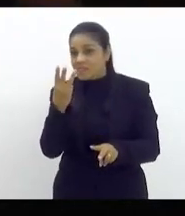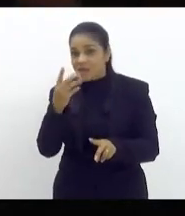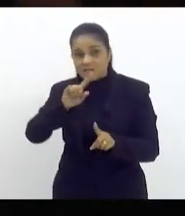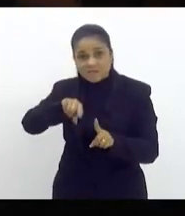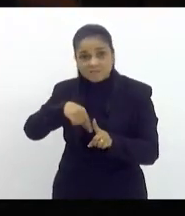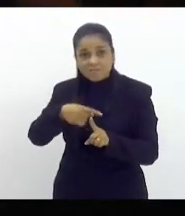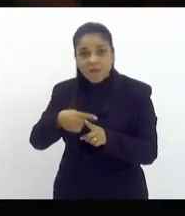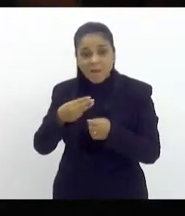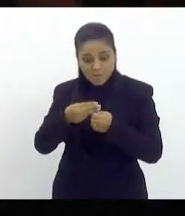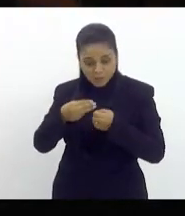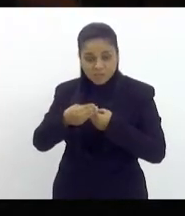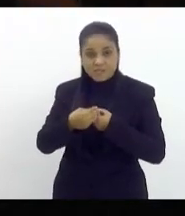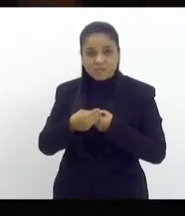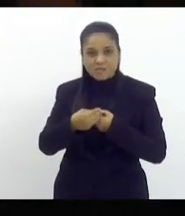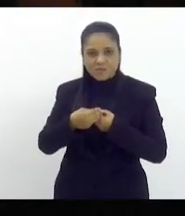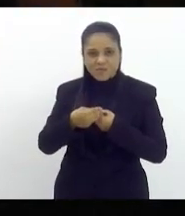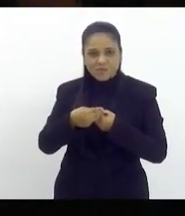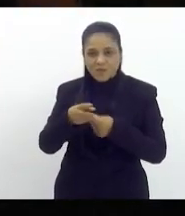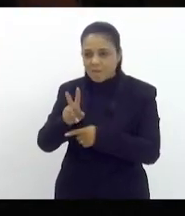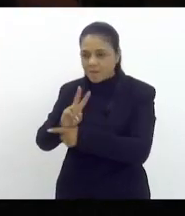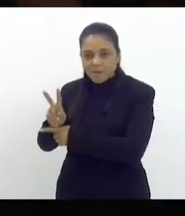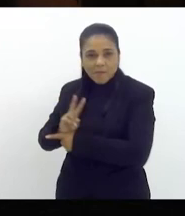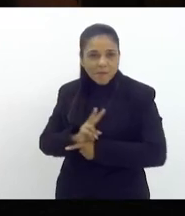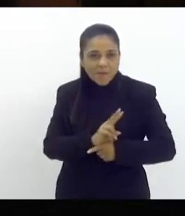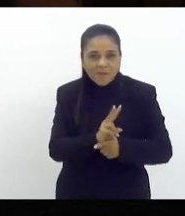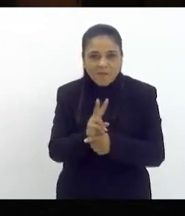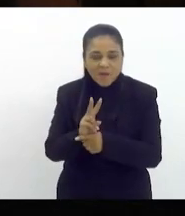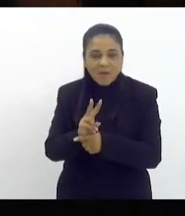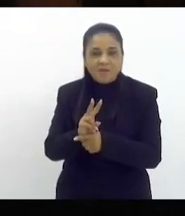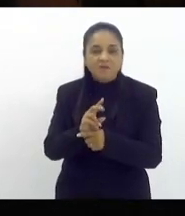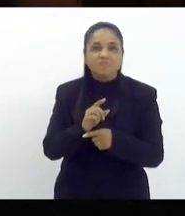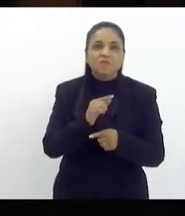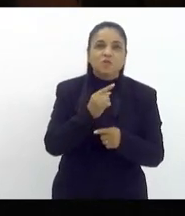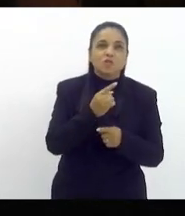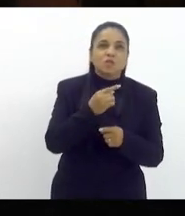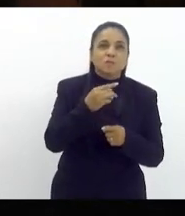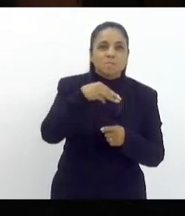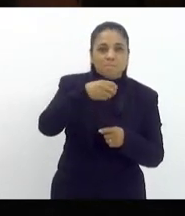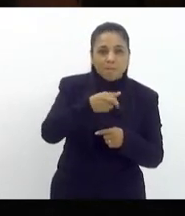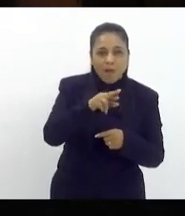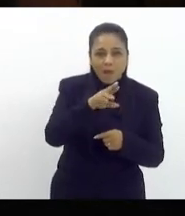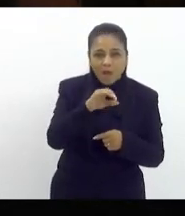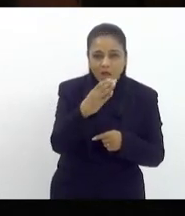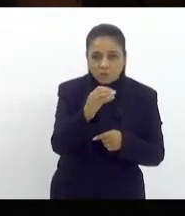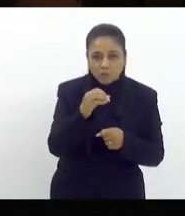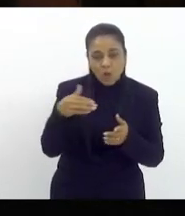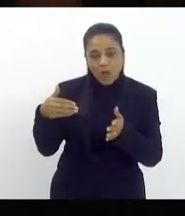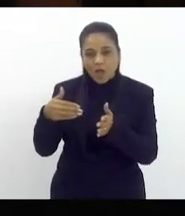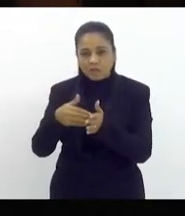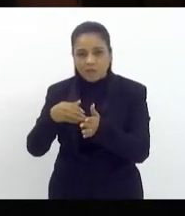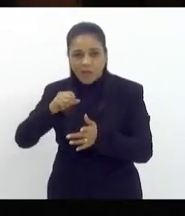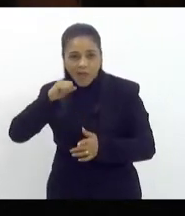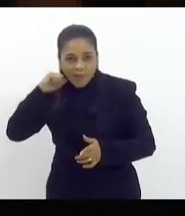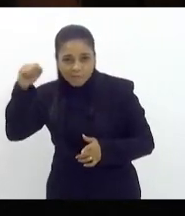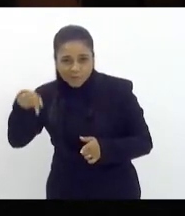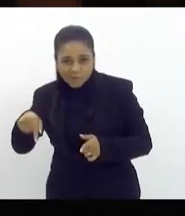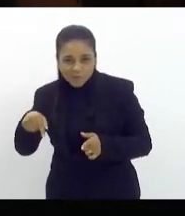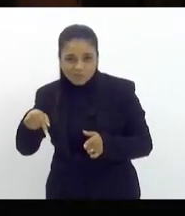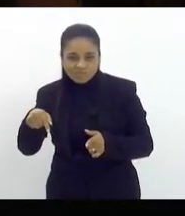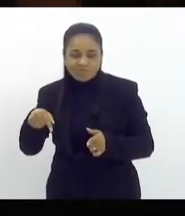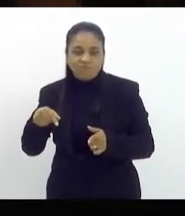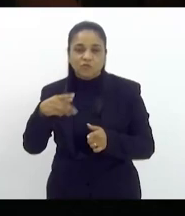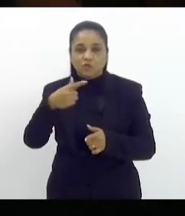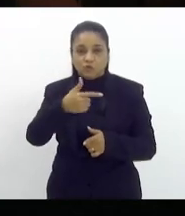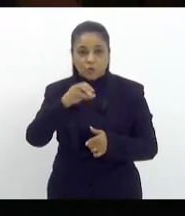da região então em menos de um mês entre Março e abril de 2023 Campos do Goytacazes E essas